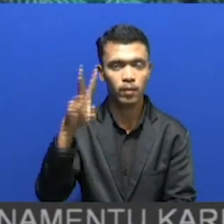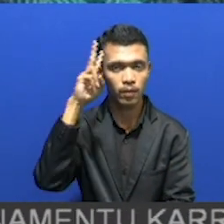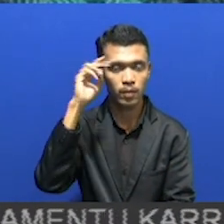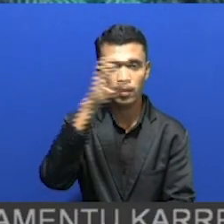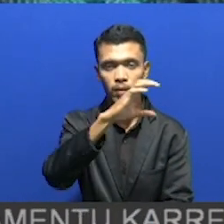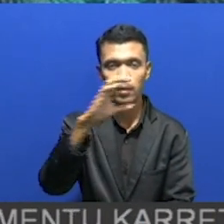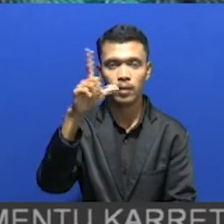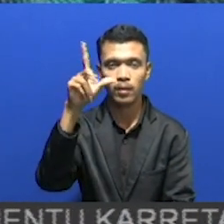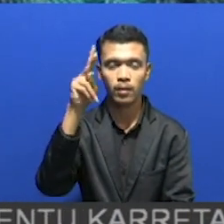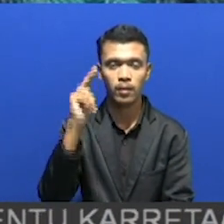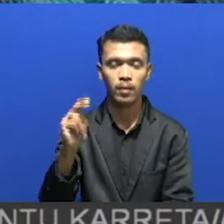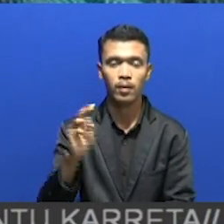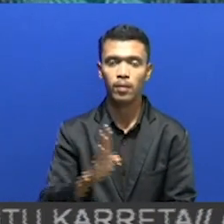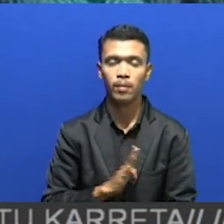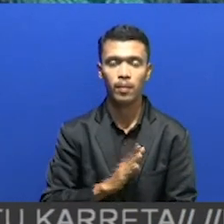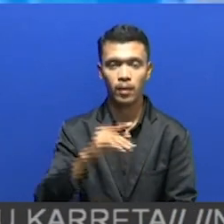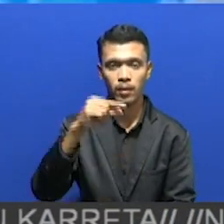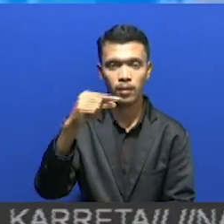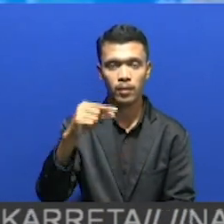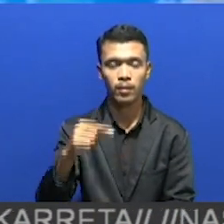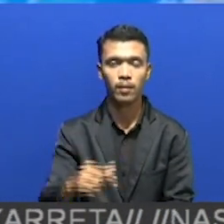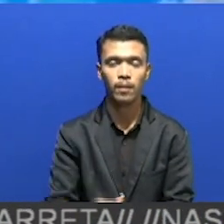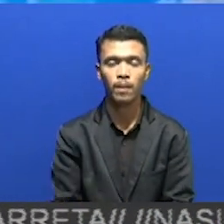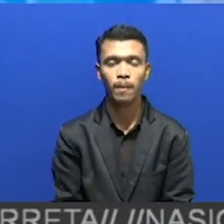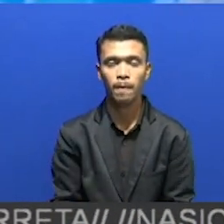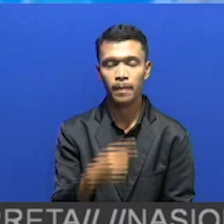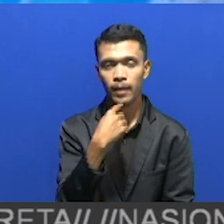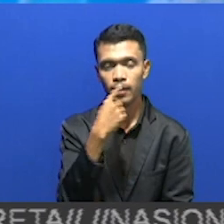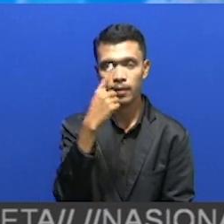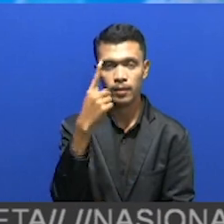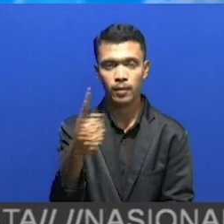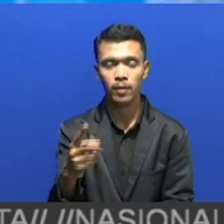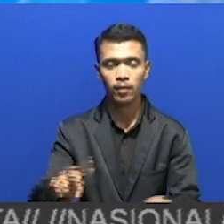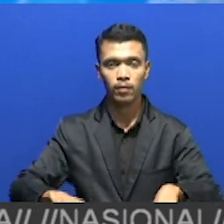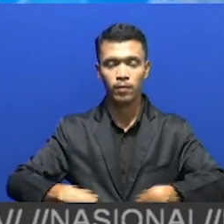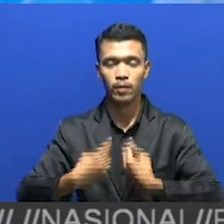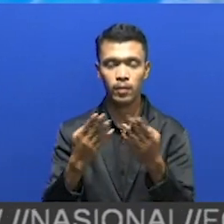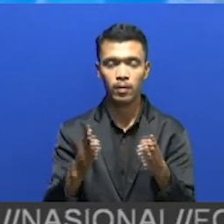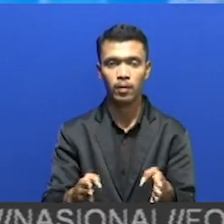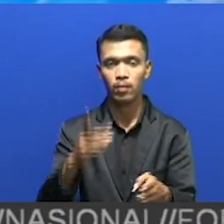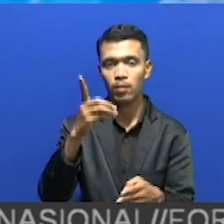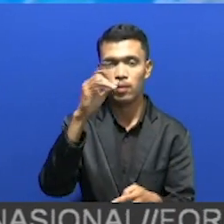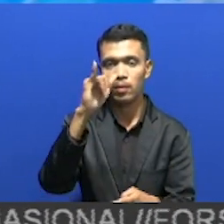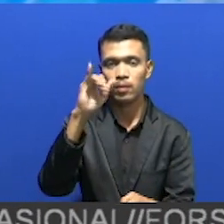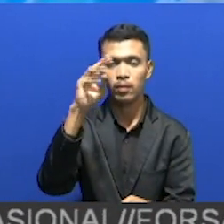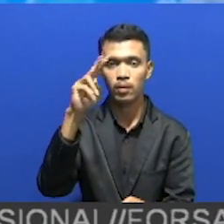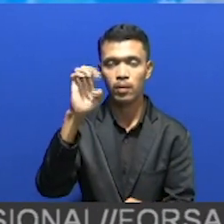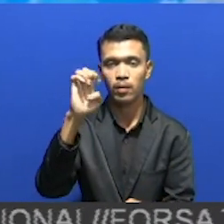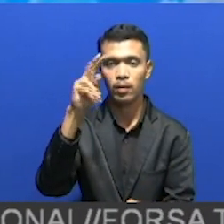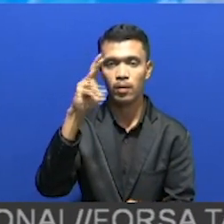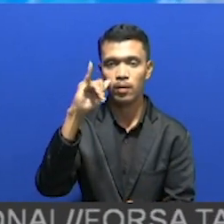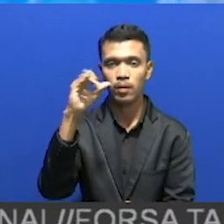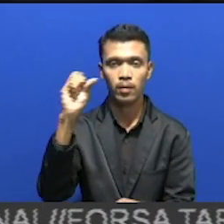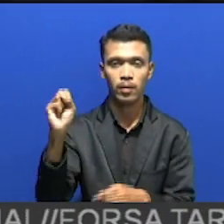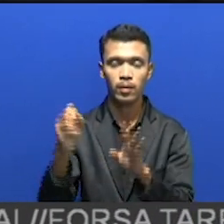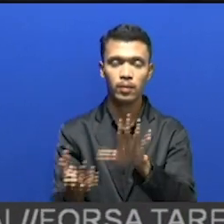Nacional, Ceceleni Baguia, Luiz de Oliveira, Wanfui Kateten, saudoso Denise Amaro Silveiro Domicae,